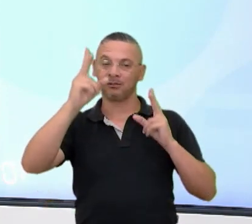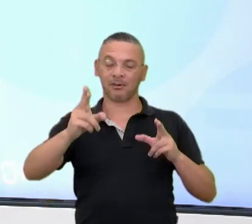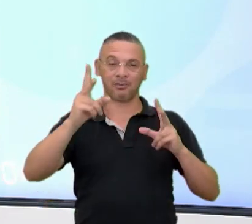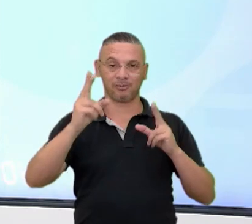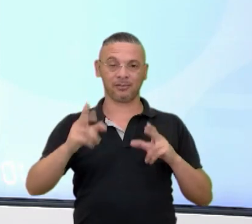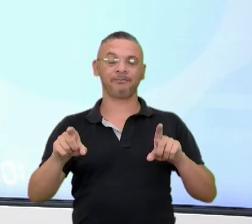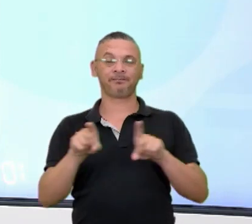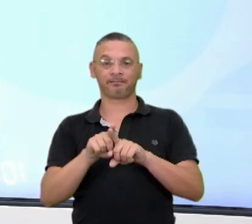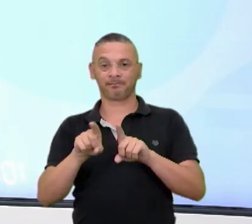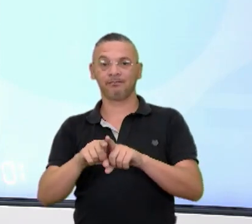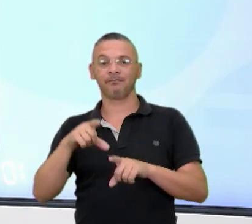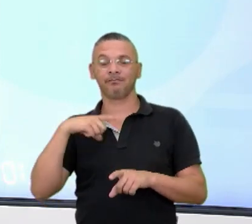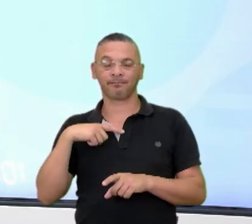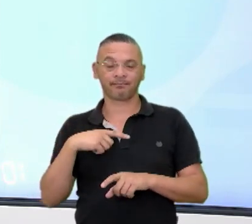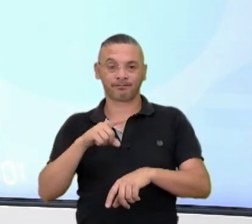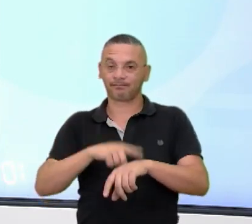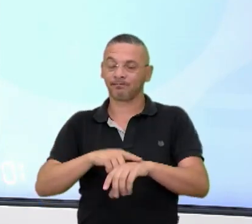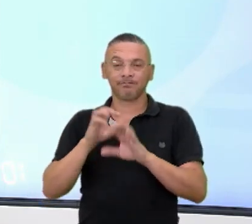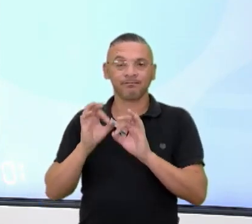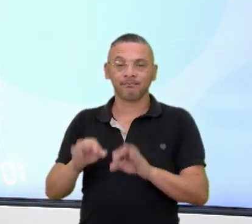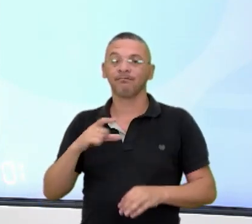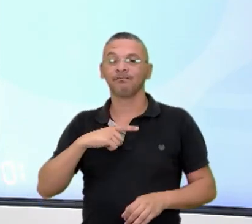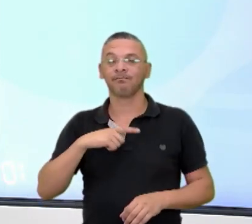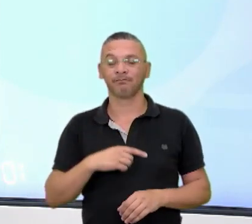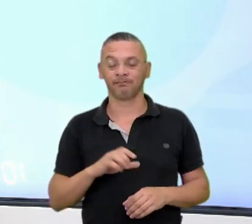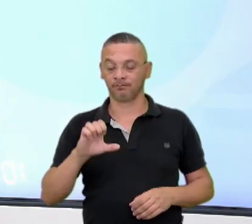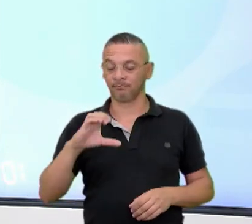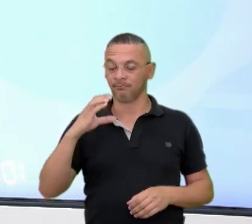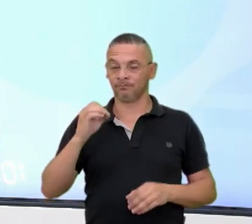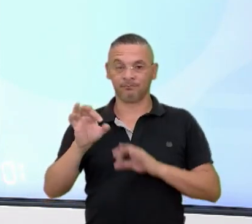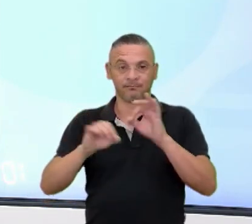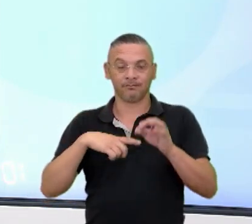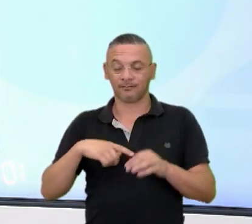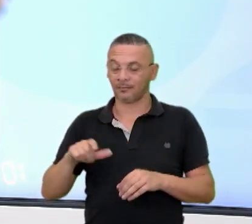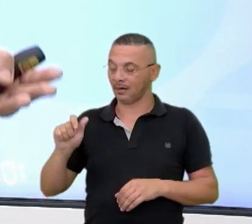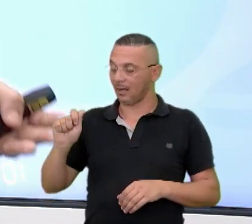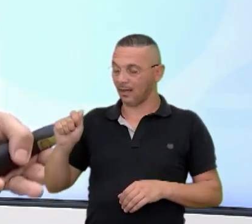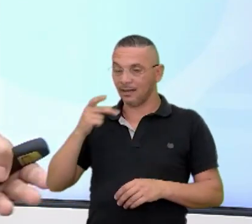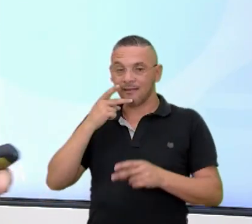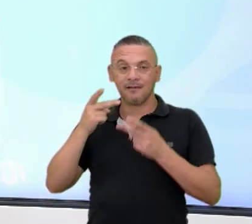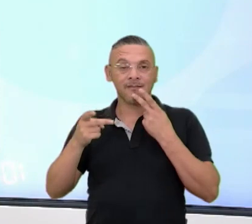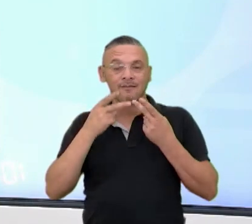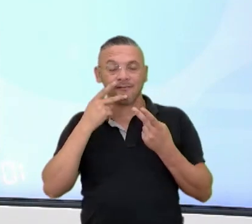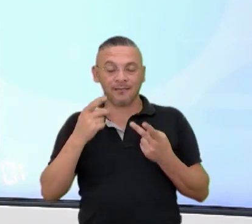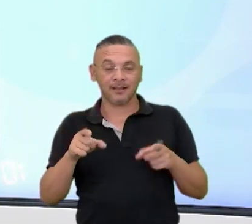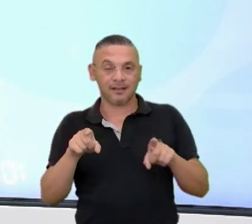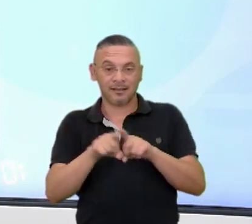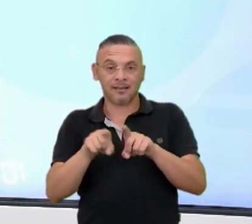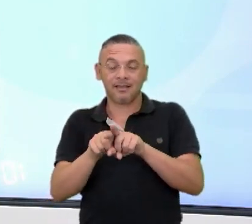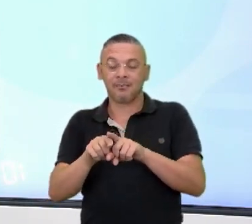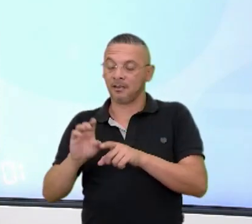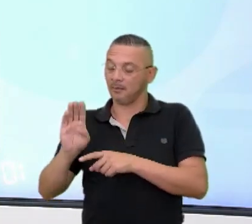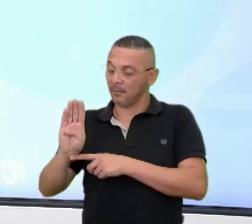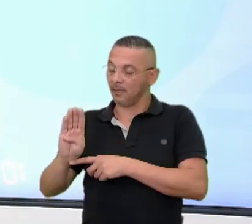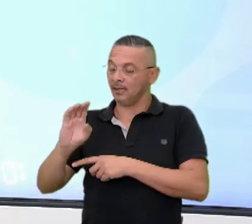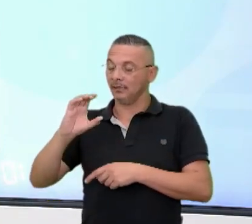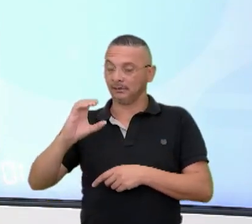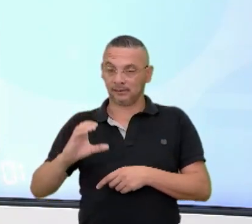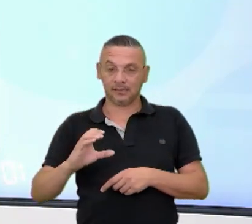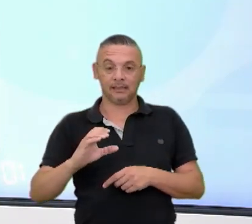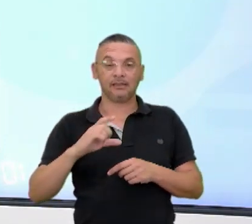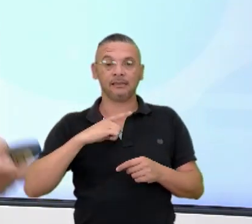nosso componente, né? Associei agora a nossa metáfora. Então vamos lá então. Agora, ao nosso jogo.